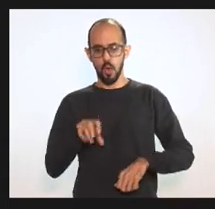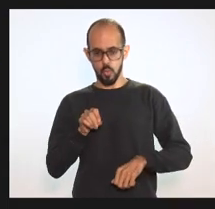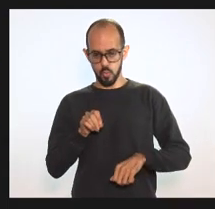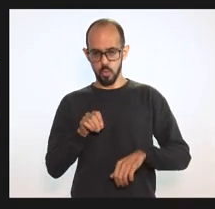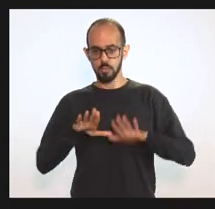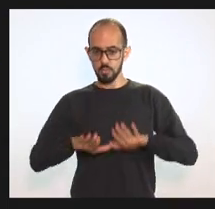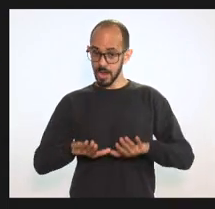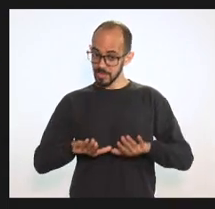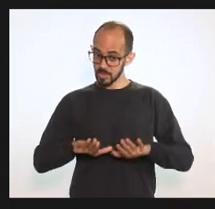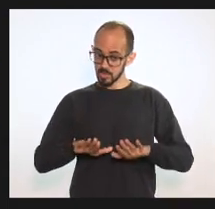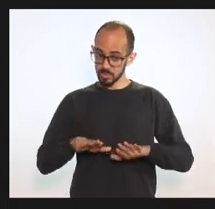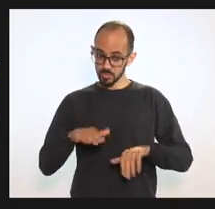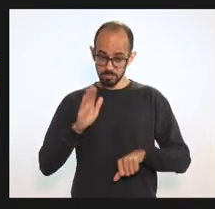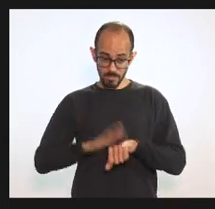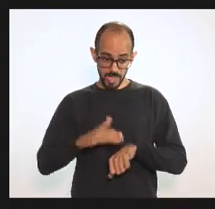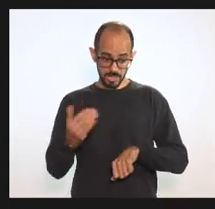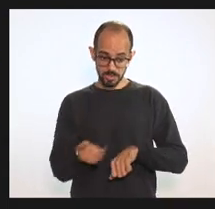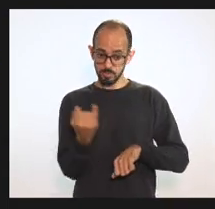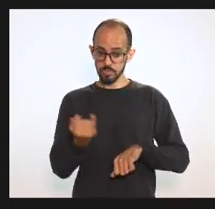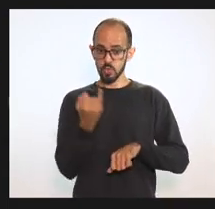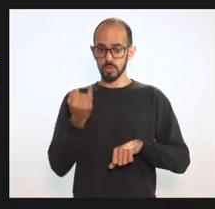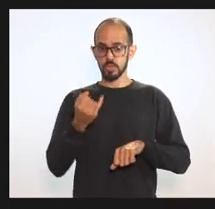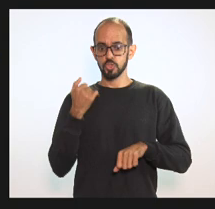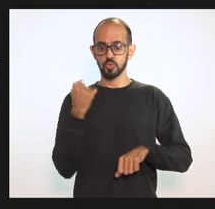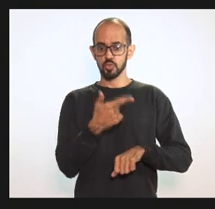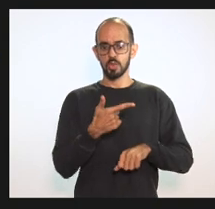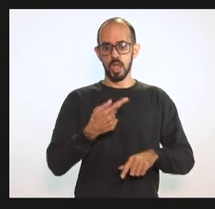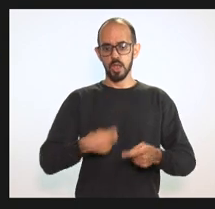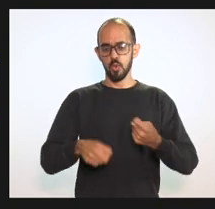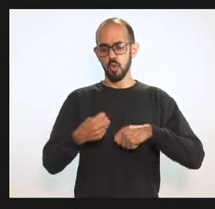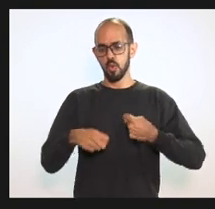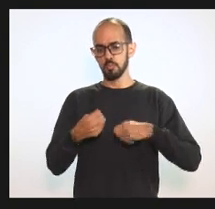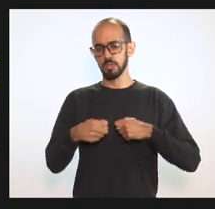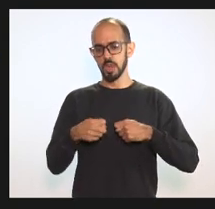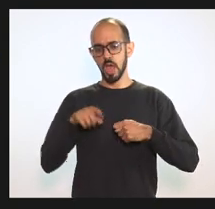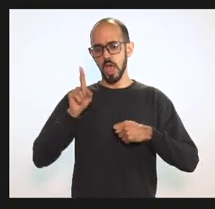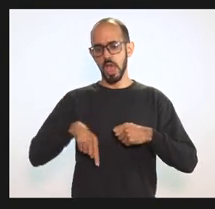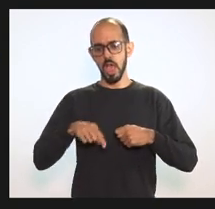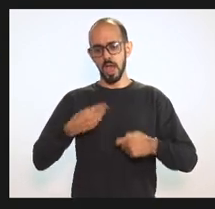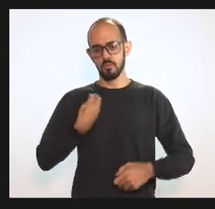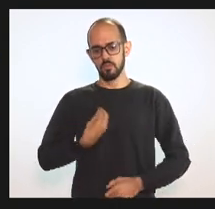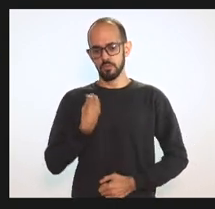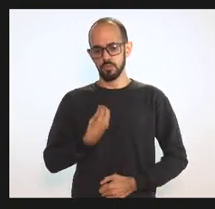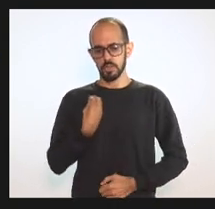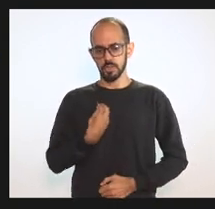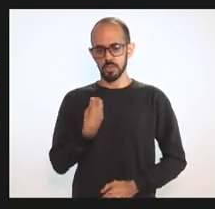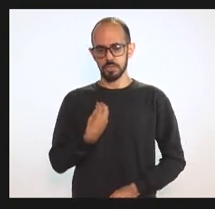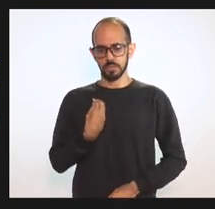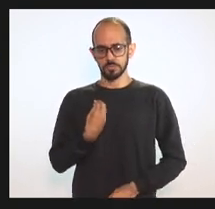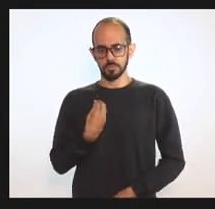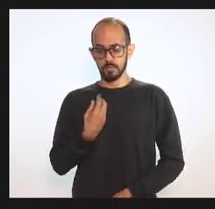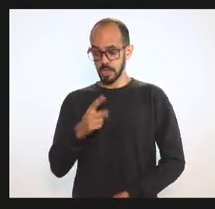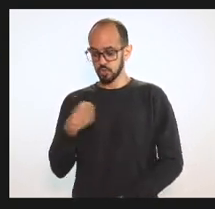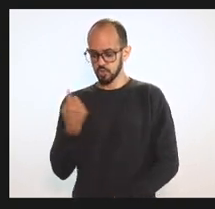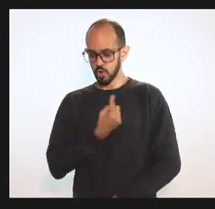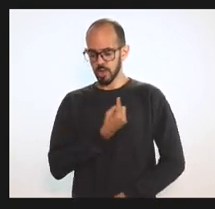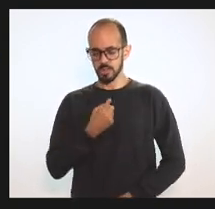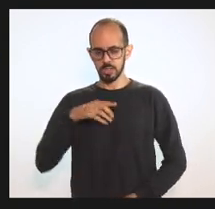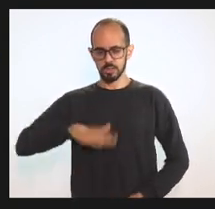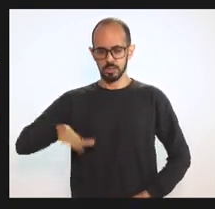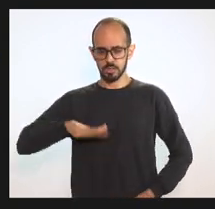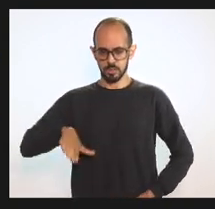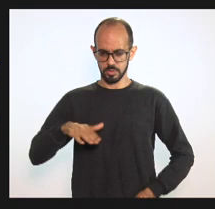mais importante do que a atividade econômica, volto a repetir, é a vida das nossas crianças.